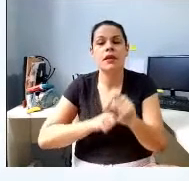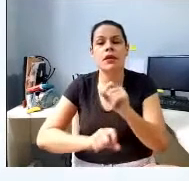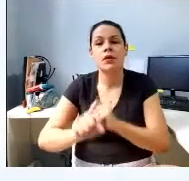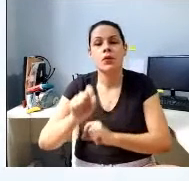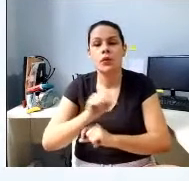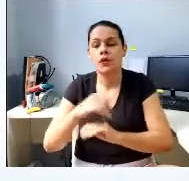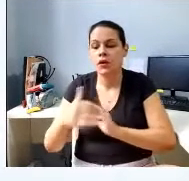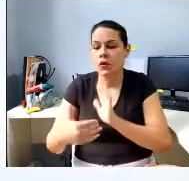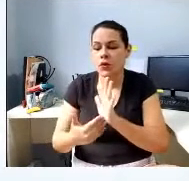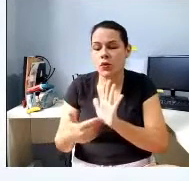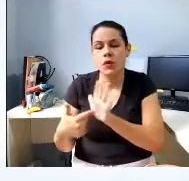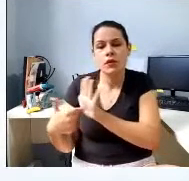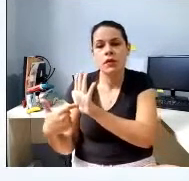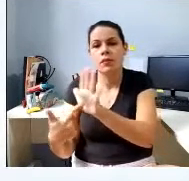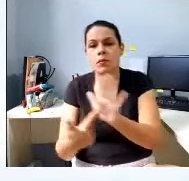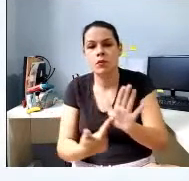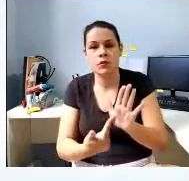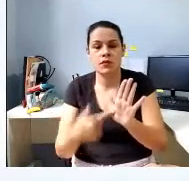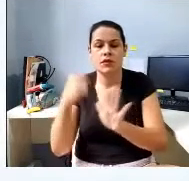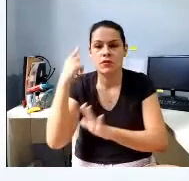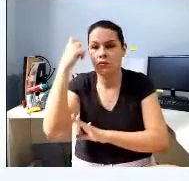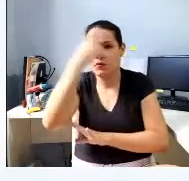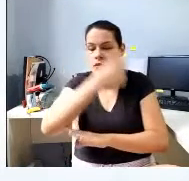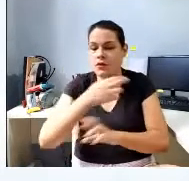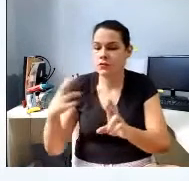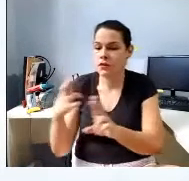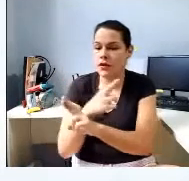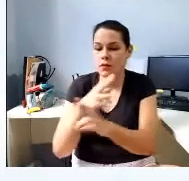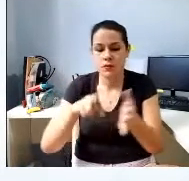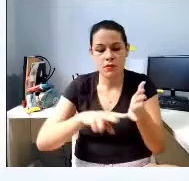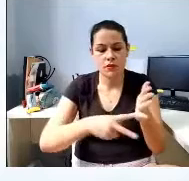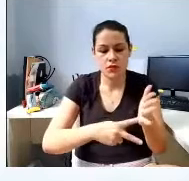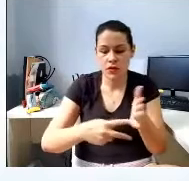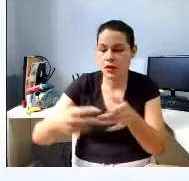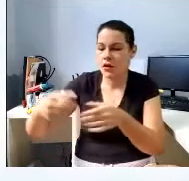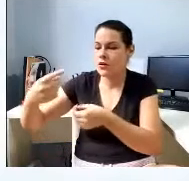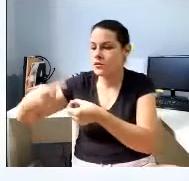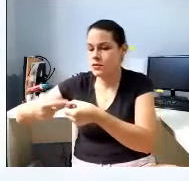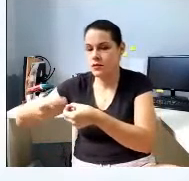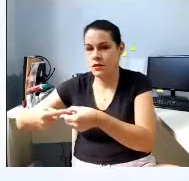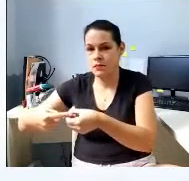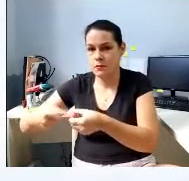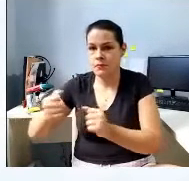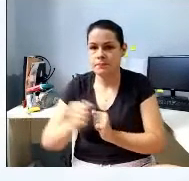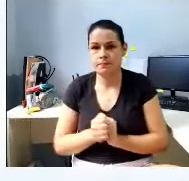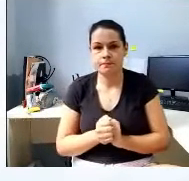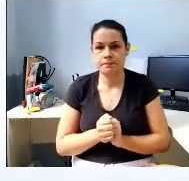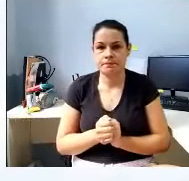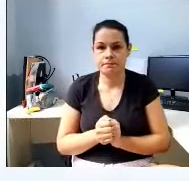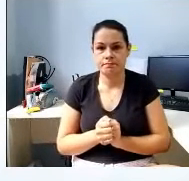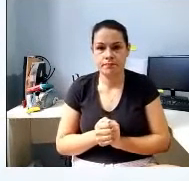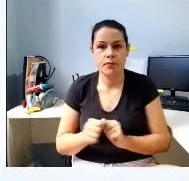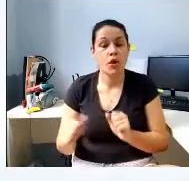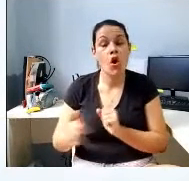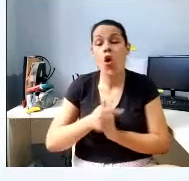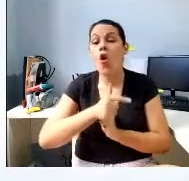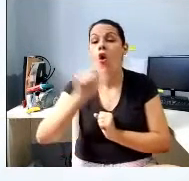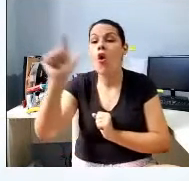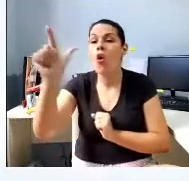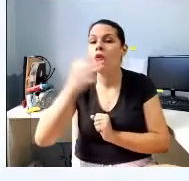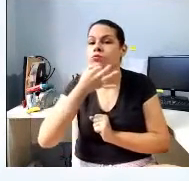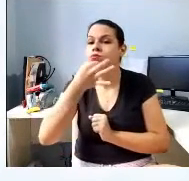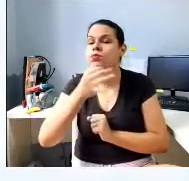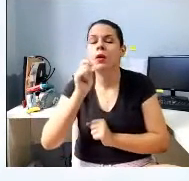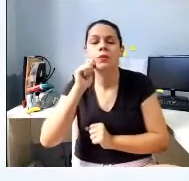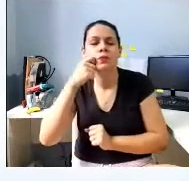dessa dificuldade no relacionamento sindical-município. Conto para vocês um outro segredo. Aqui em São